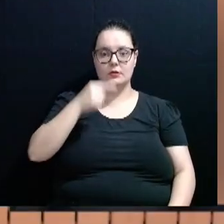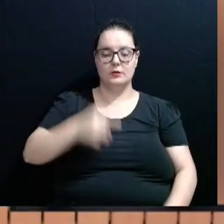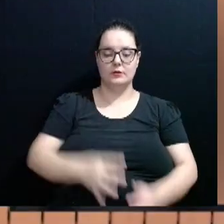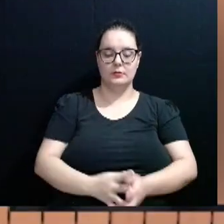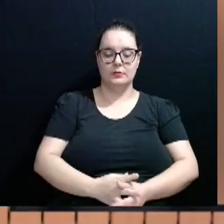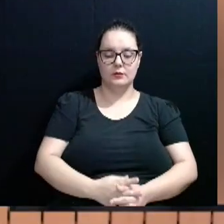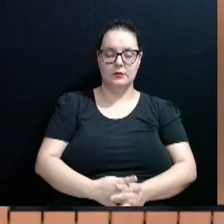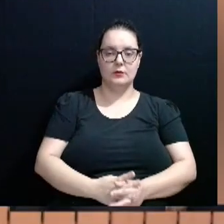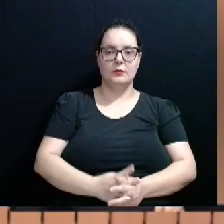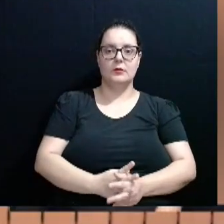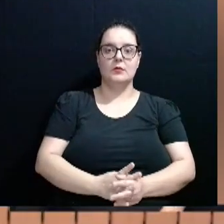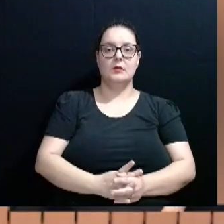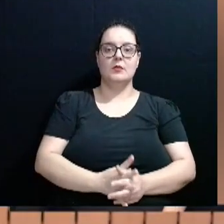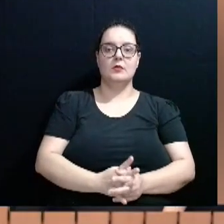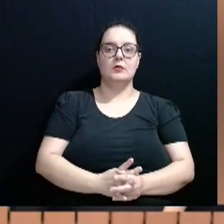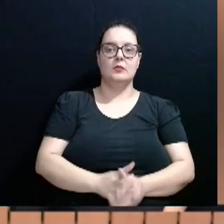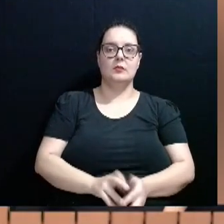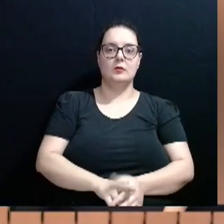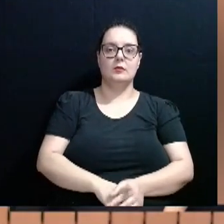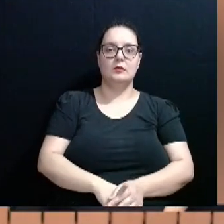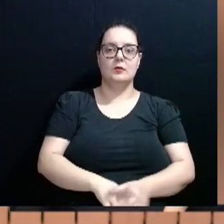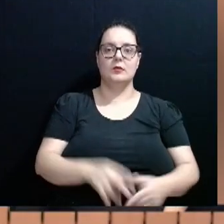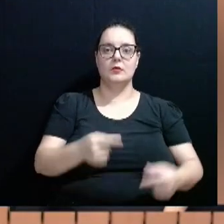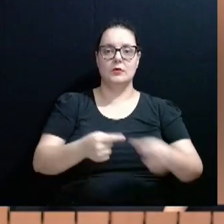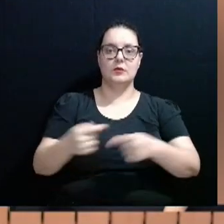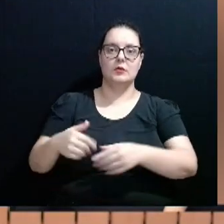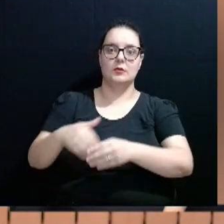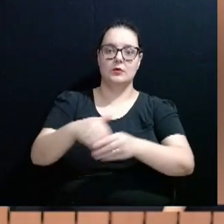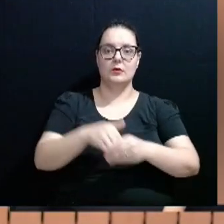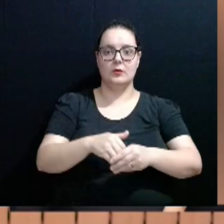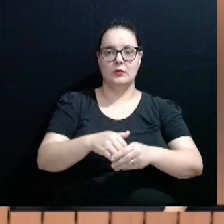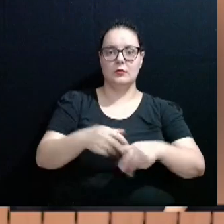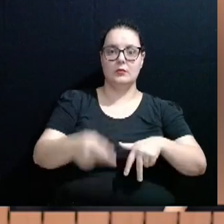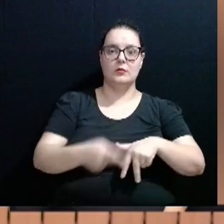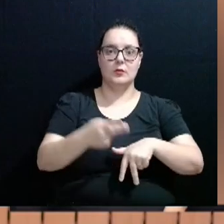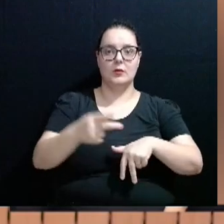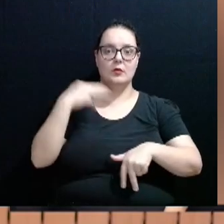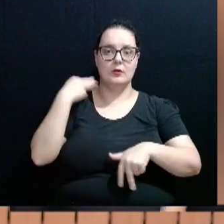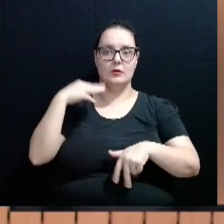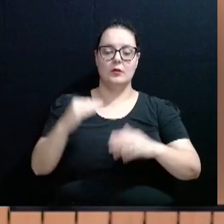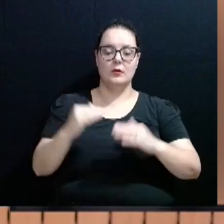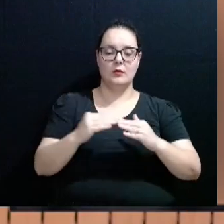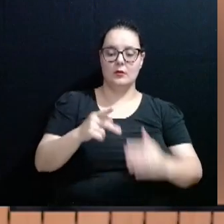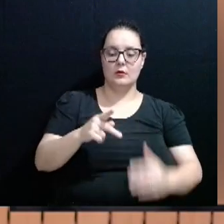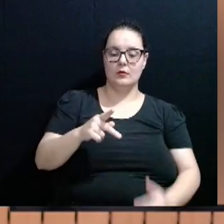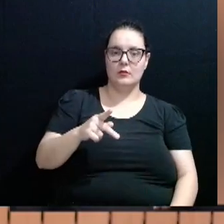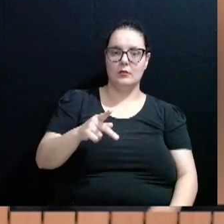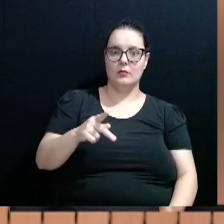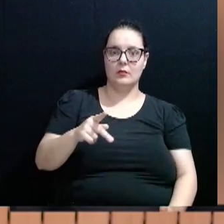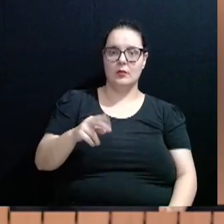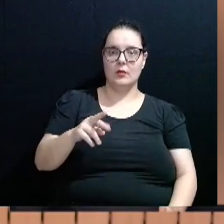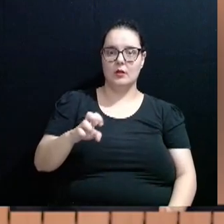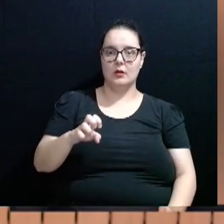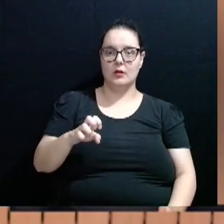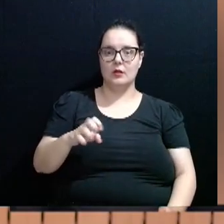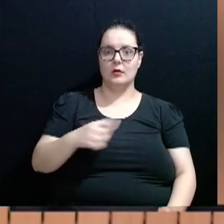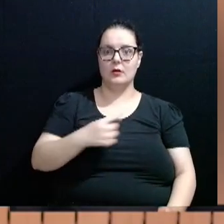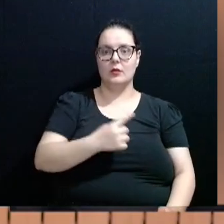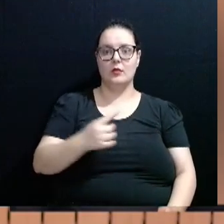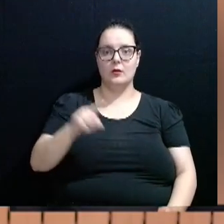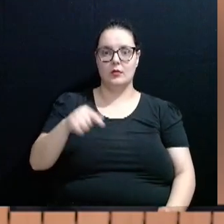votação do parecer sugerido pela senhora Mariana Conte, favorável ao PRE 11/2025,